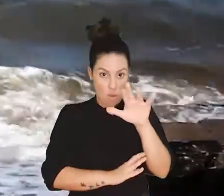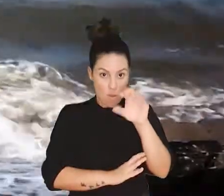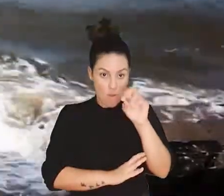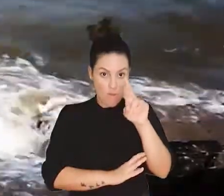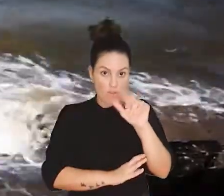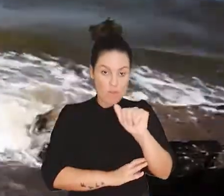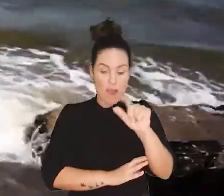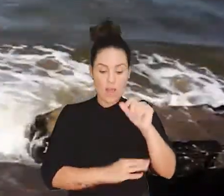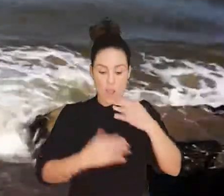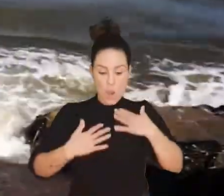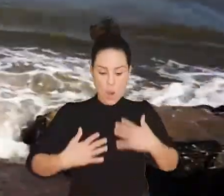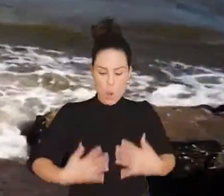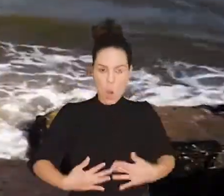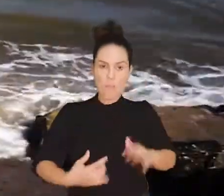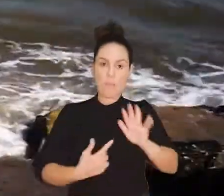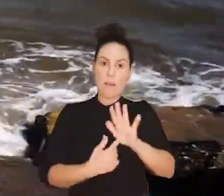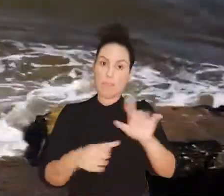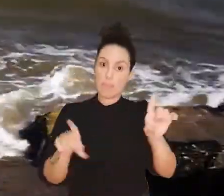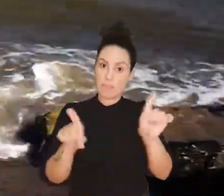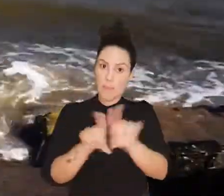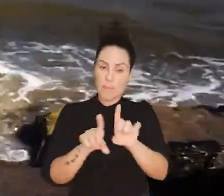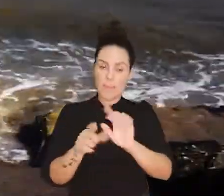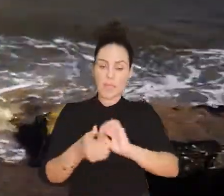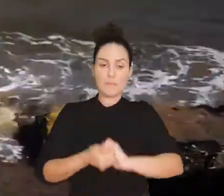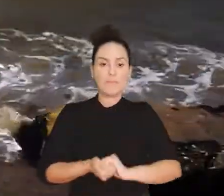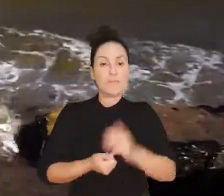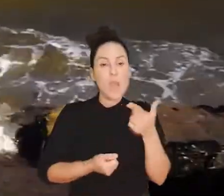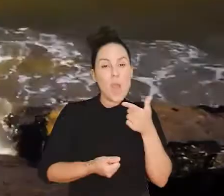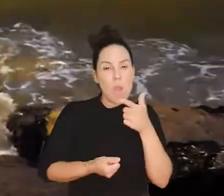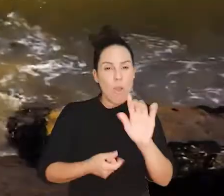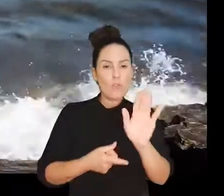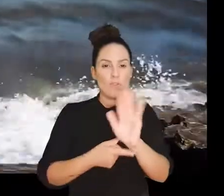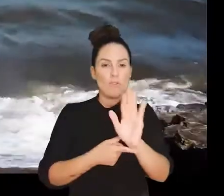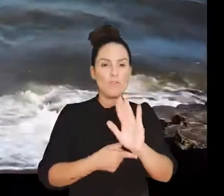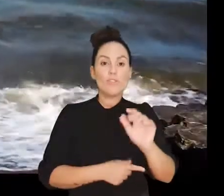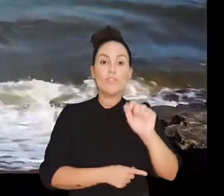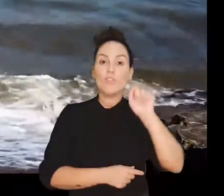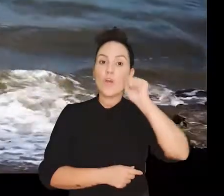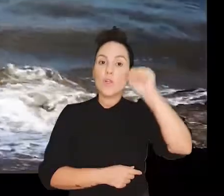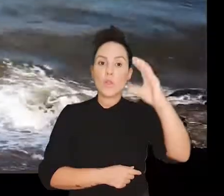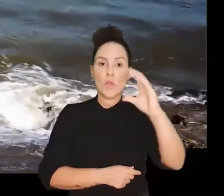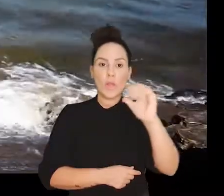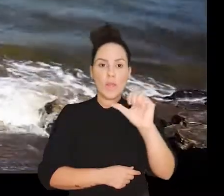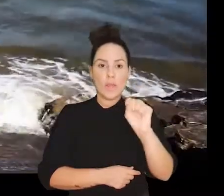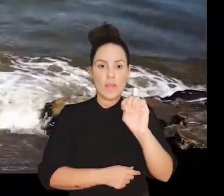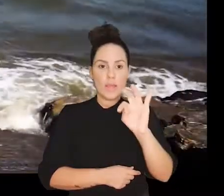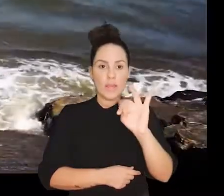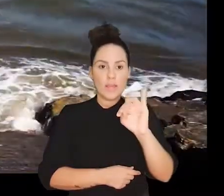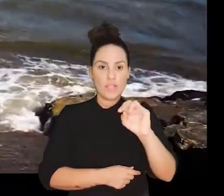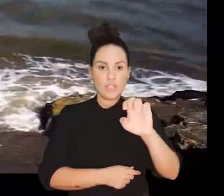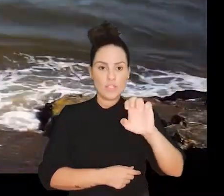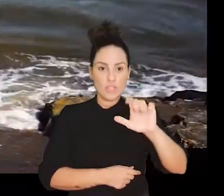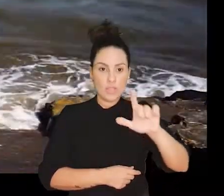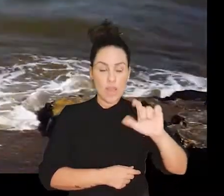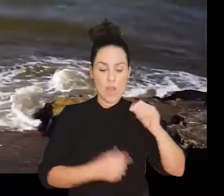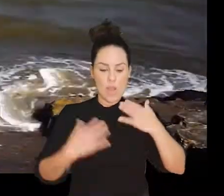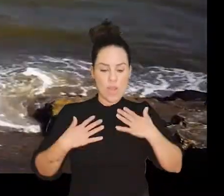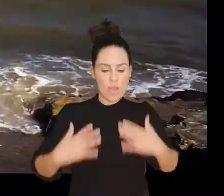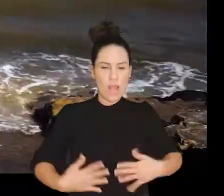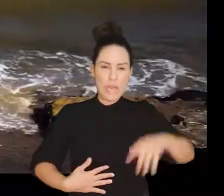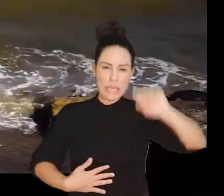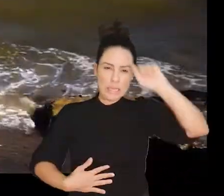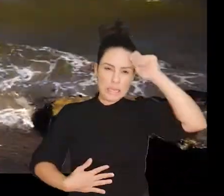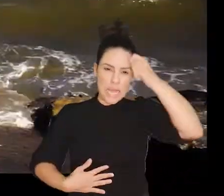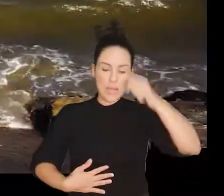ação realizada por Castiel Vitorino, ela se enrola uma rede e oferece o seu próprio corpo negro